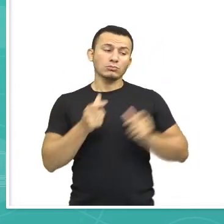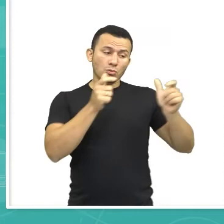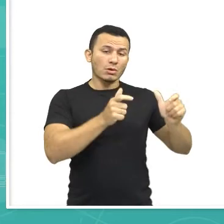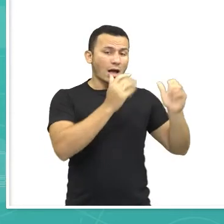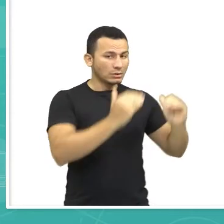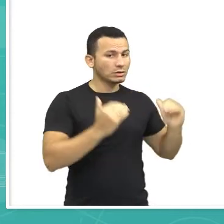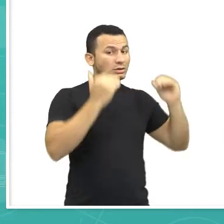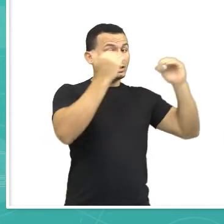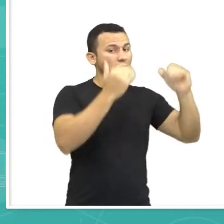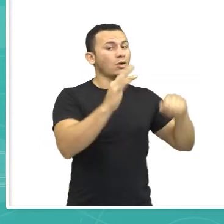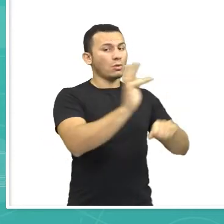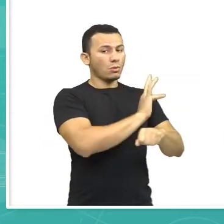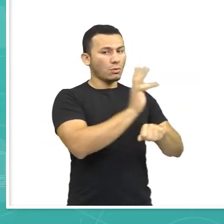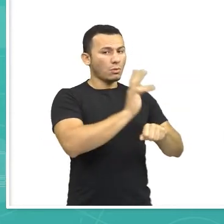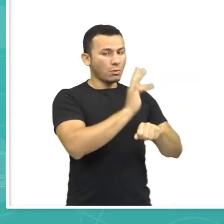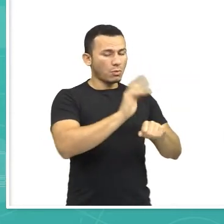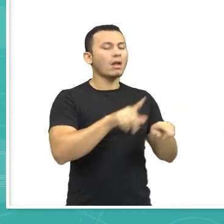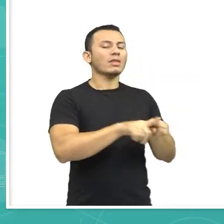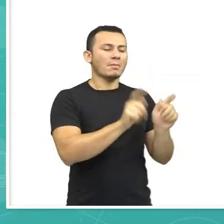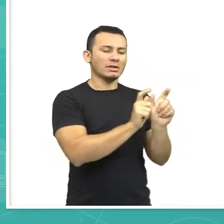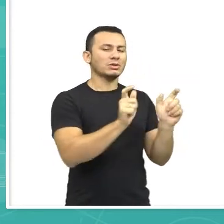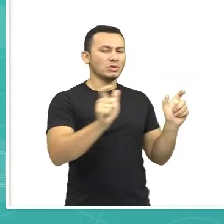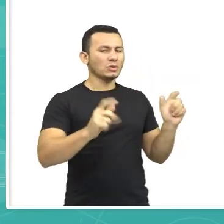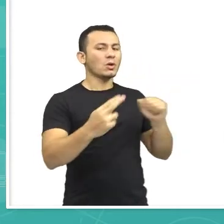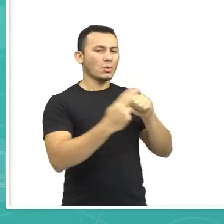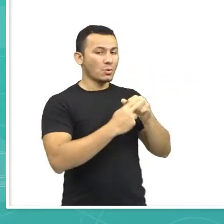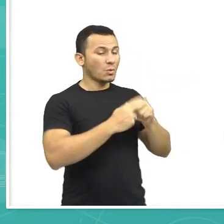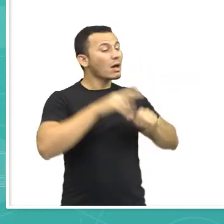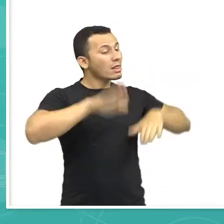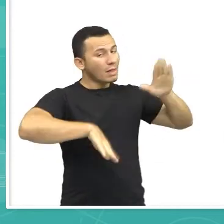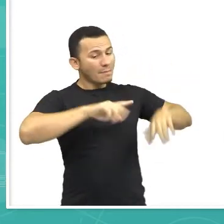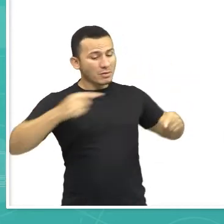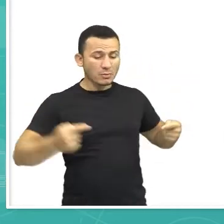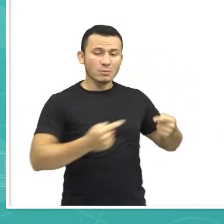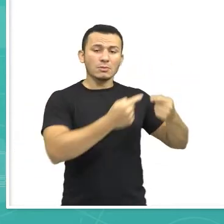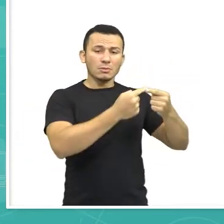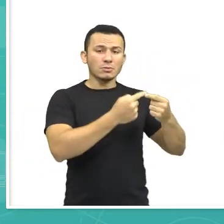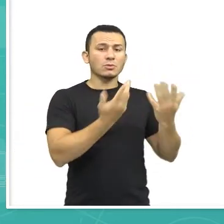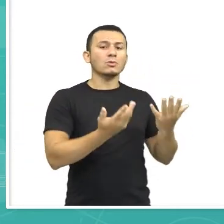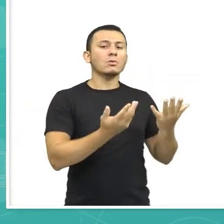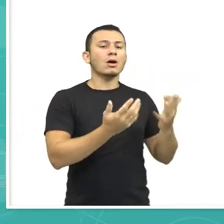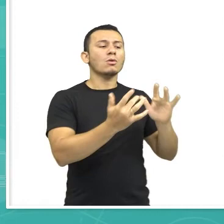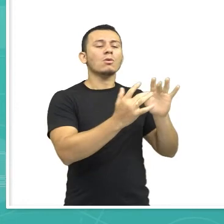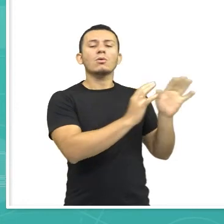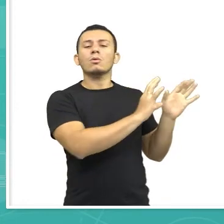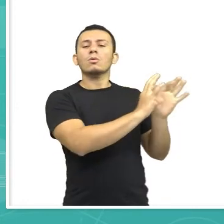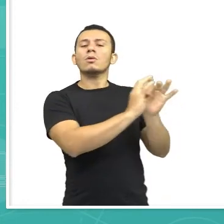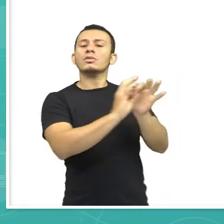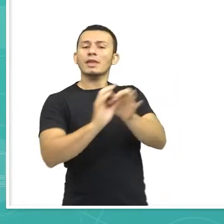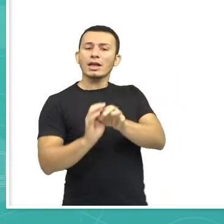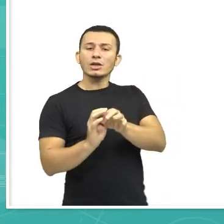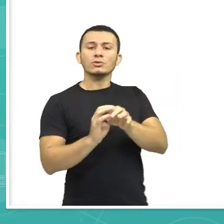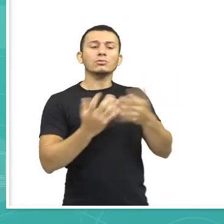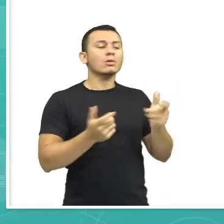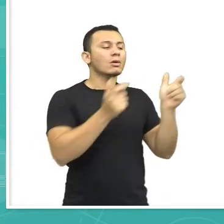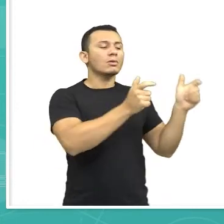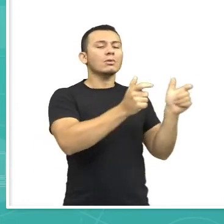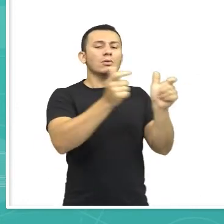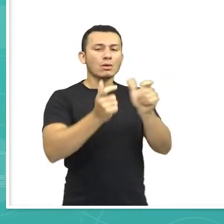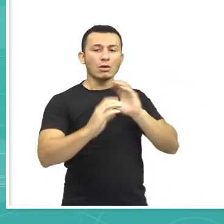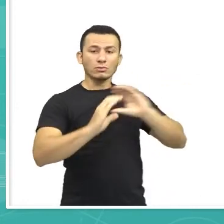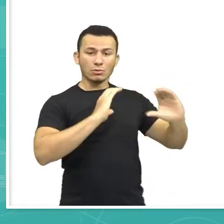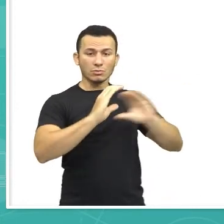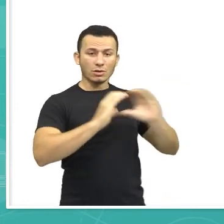formais, né? Utilizando pronome de tratamento, dependendo aí do contexto em que você se encontra nesse ambiente